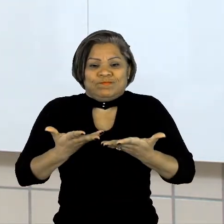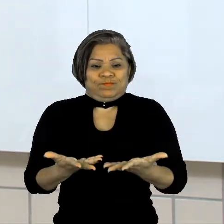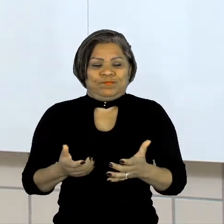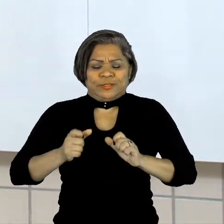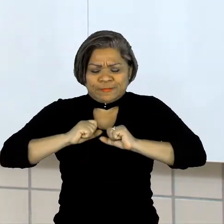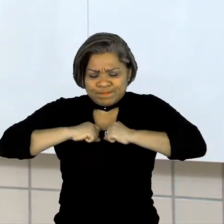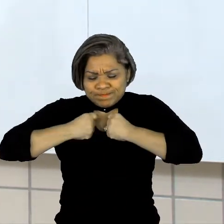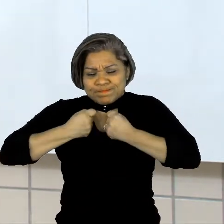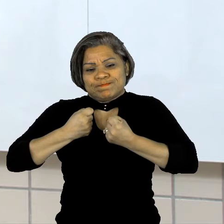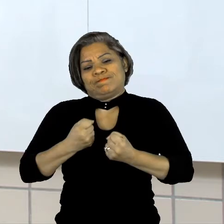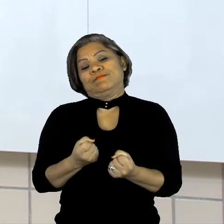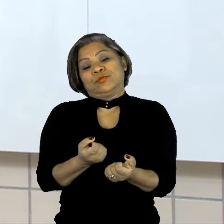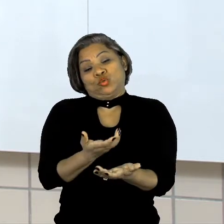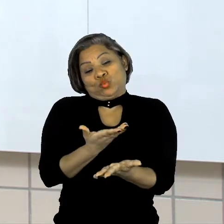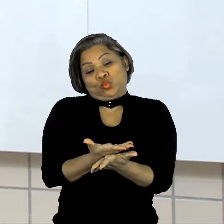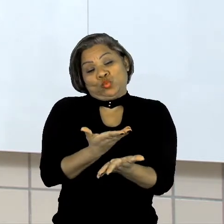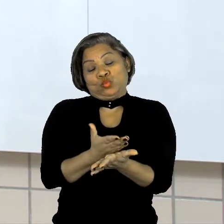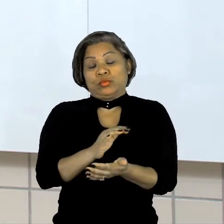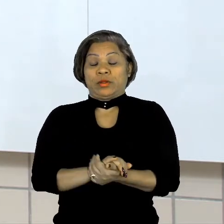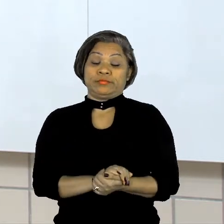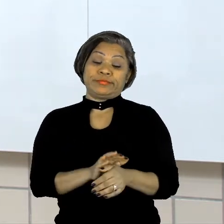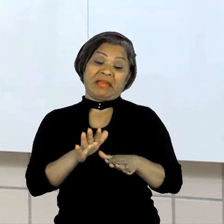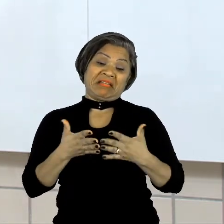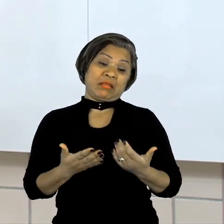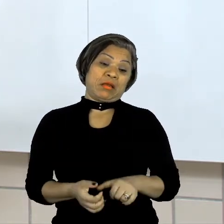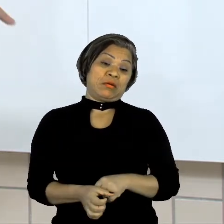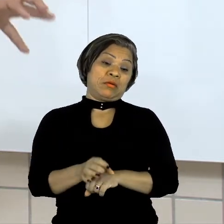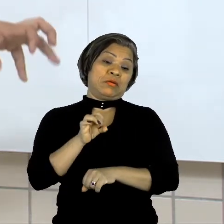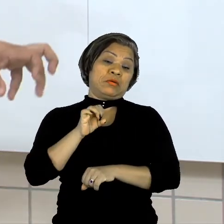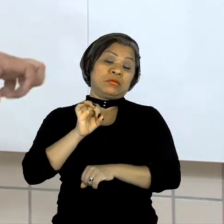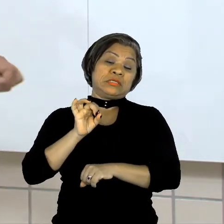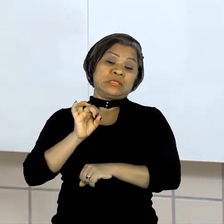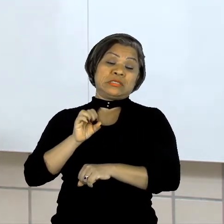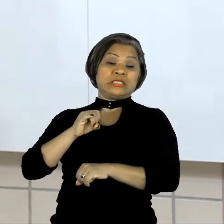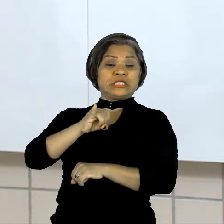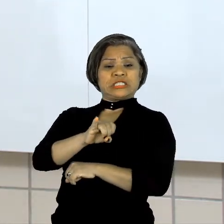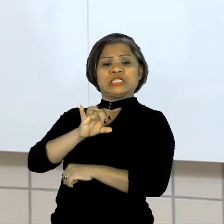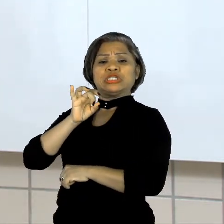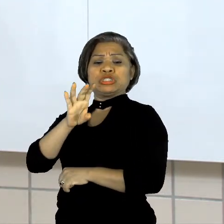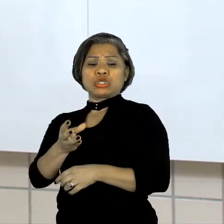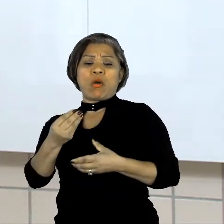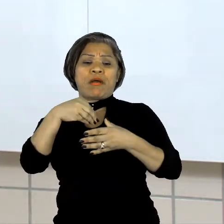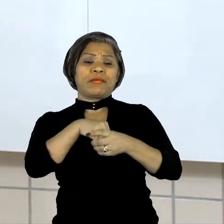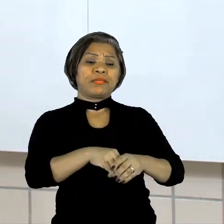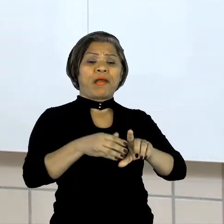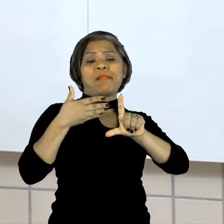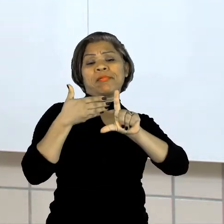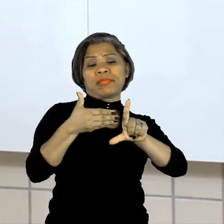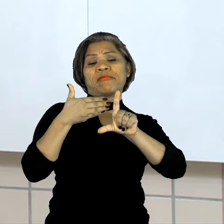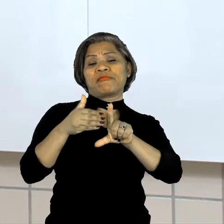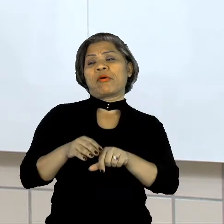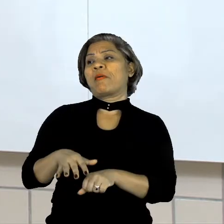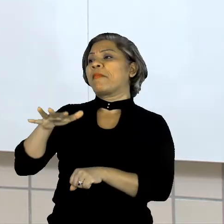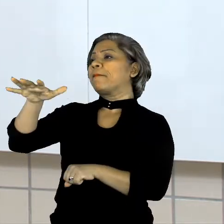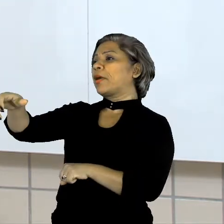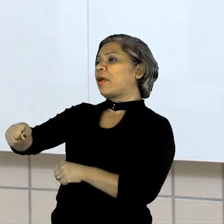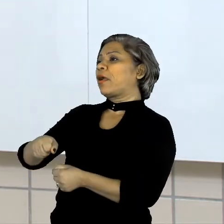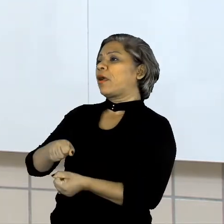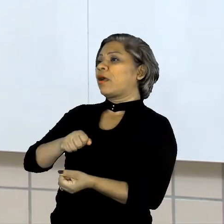só entrarem lá na plataforma ou pegarem a atividade impressa lá na escola